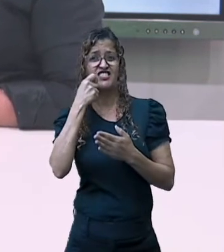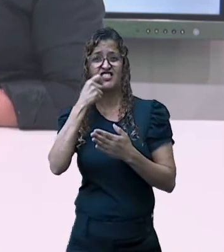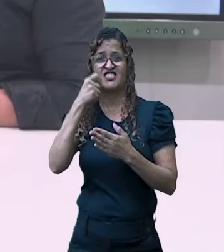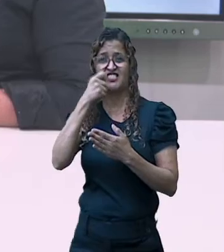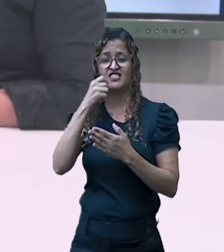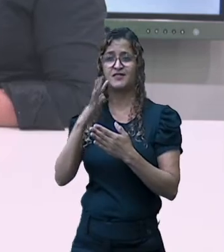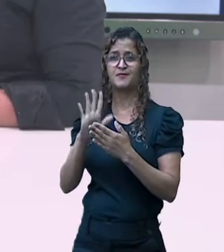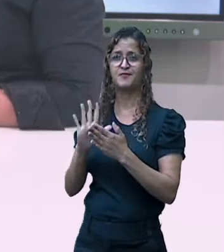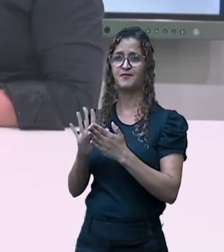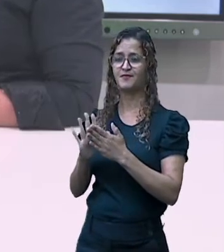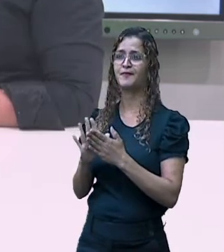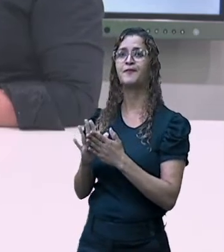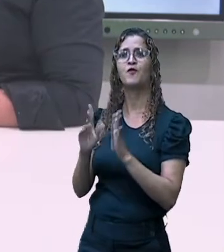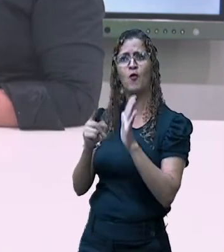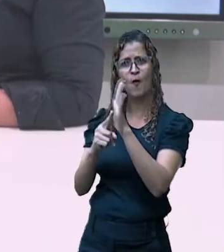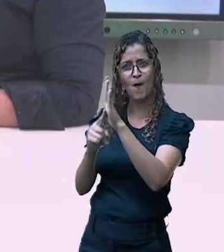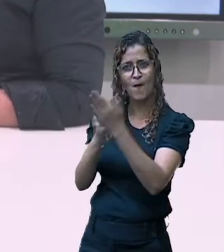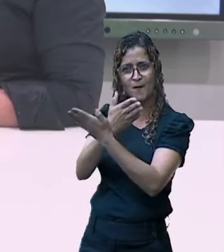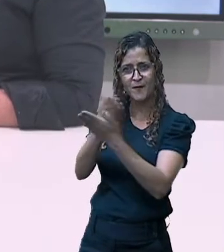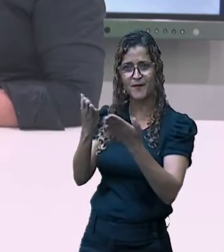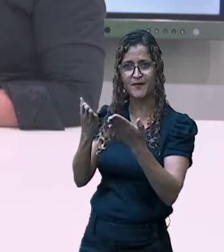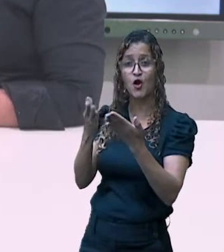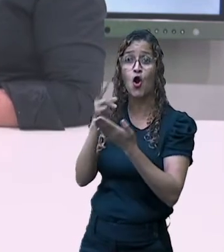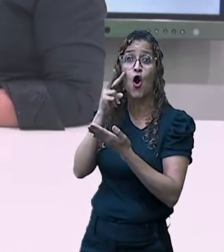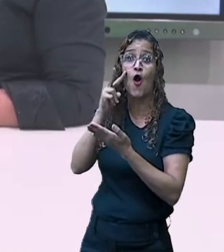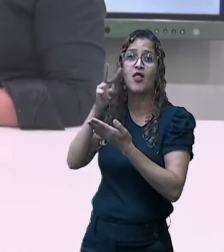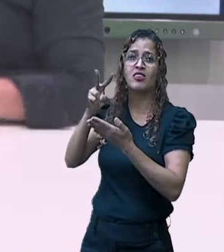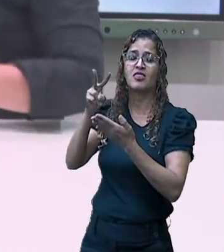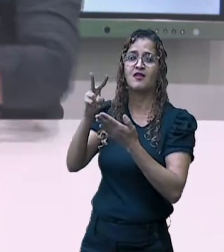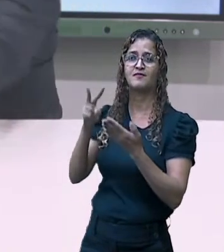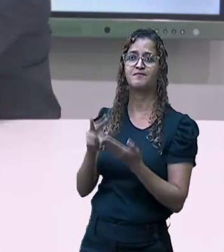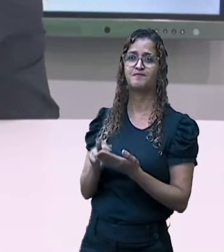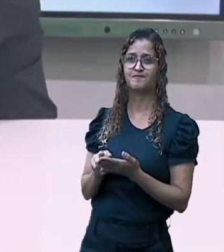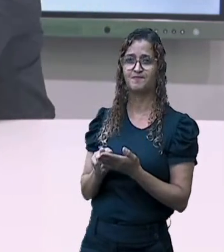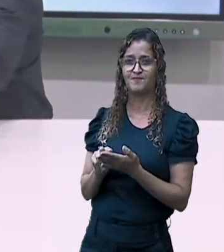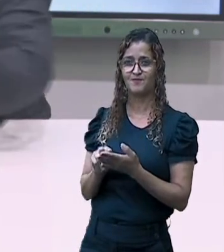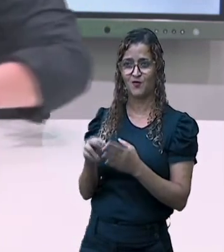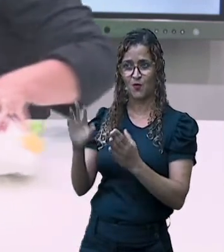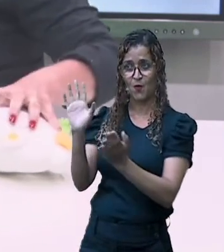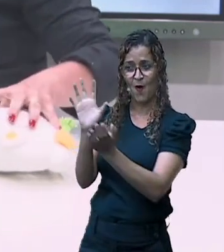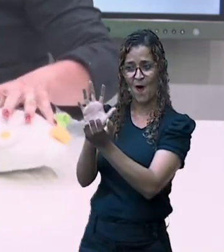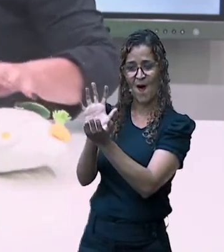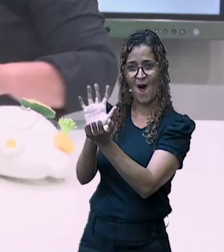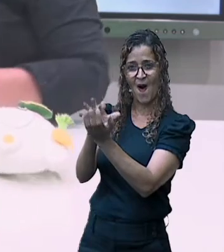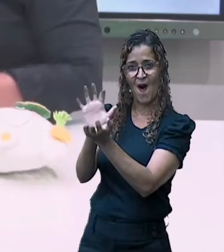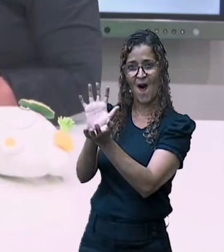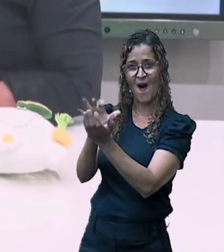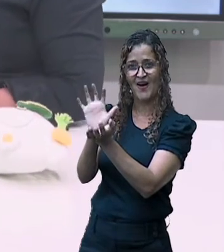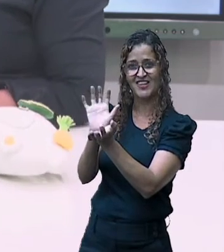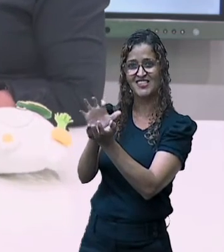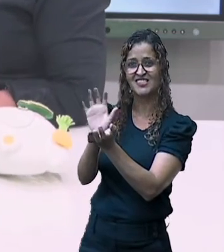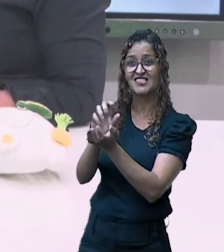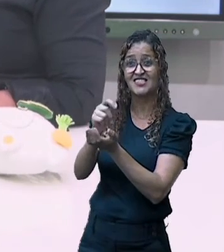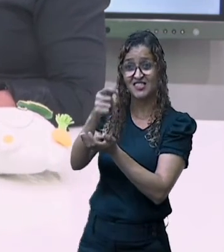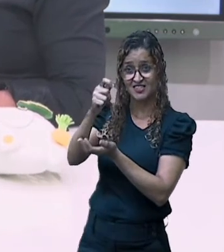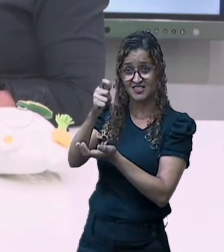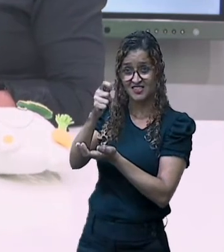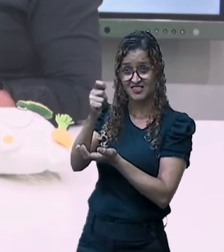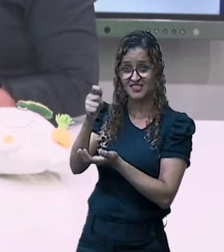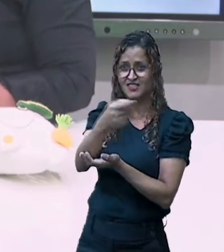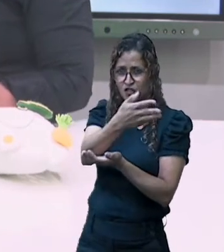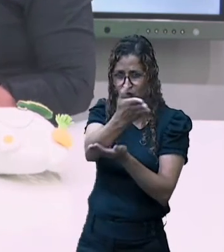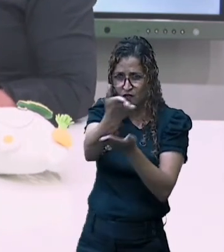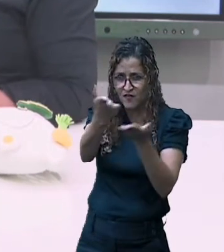para vocês Olha. como que vocês devem fazer, tá? Vou pegar aqui a boca do meu jacaré. Então, digamos que essa seja a escovinha